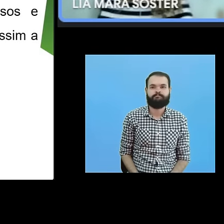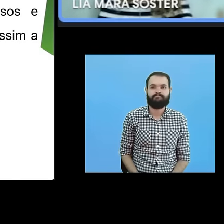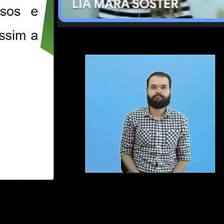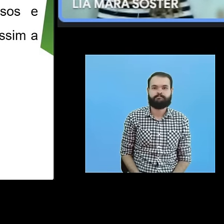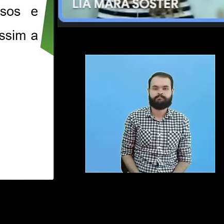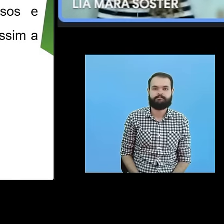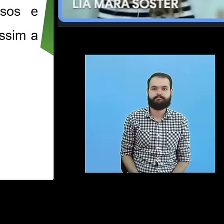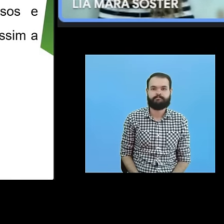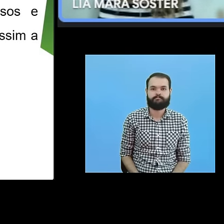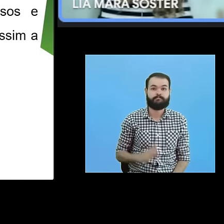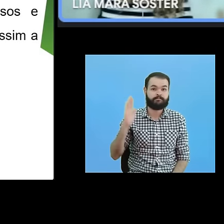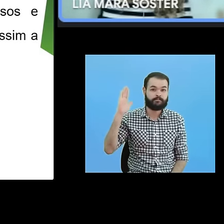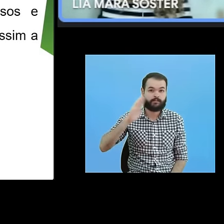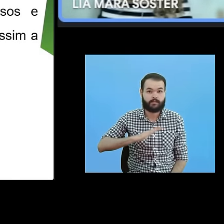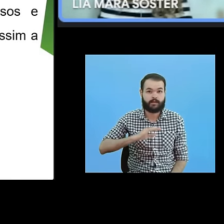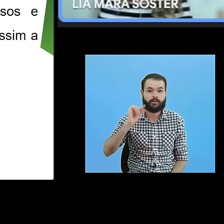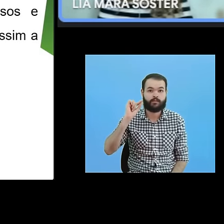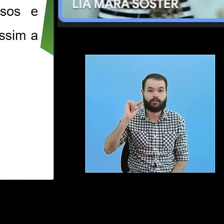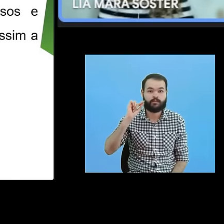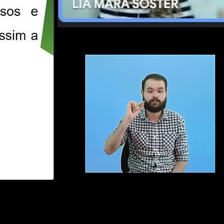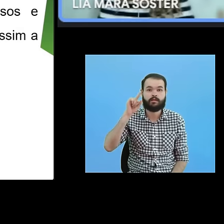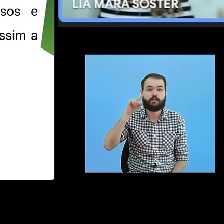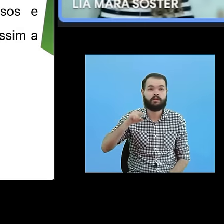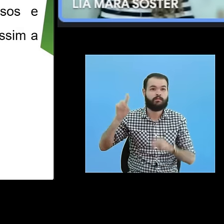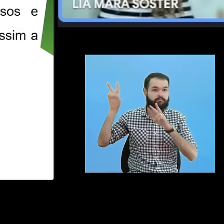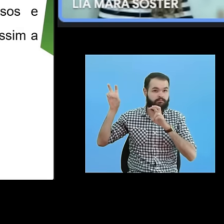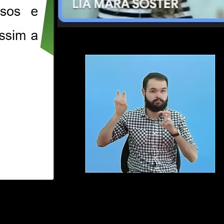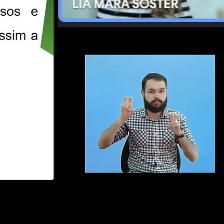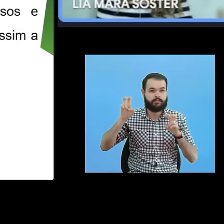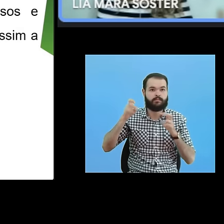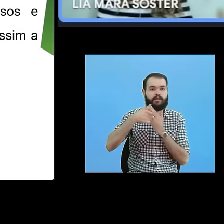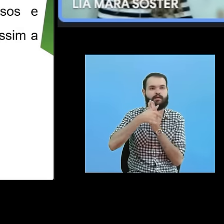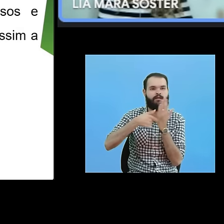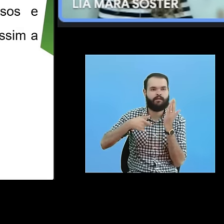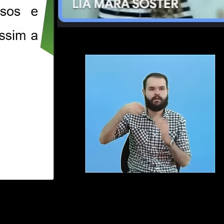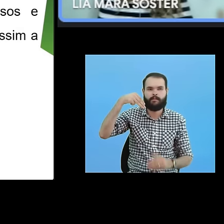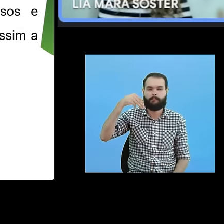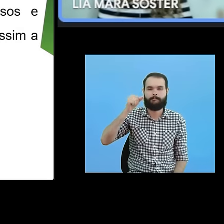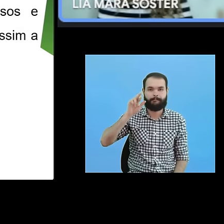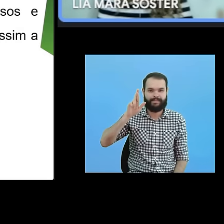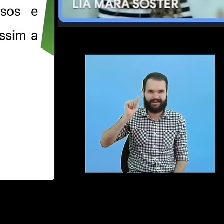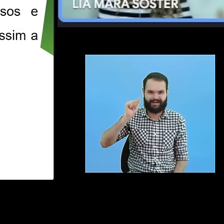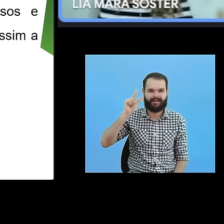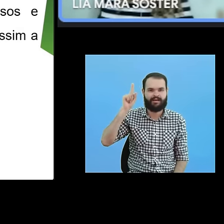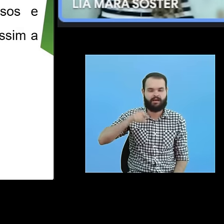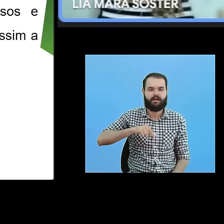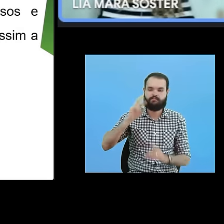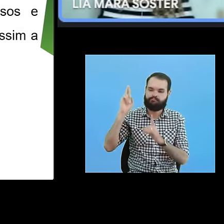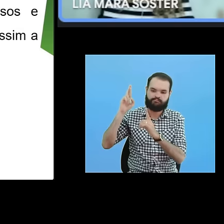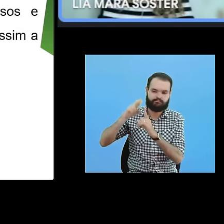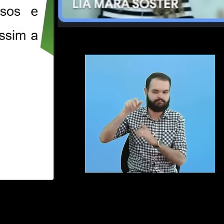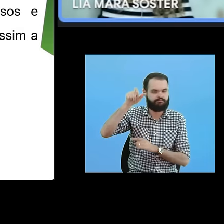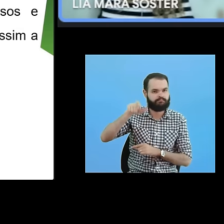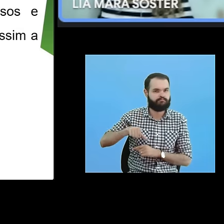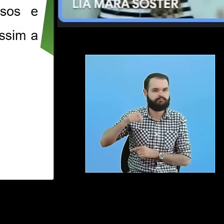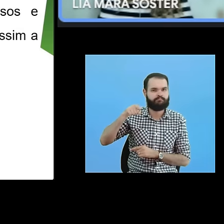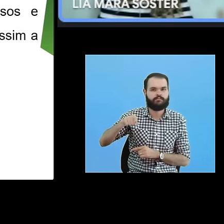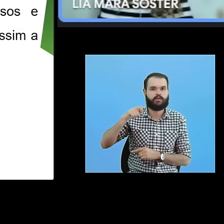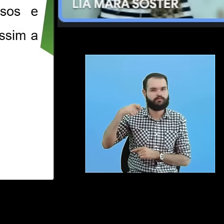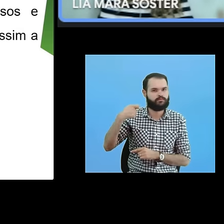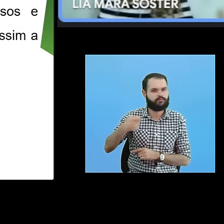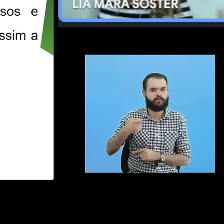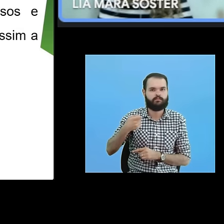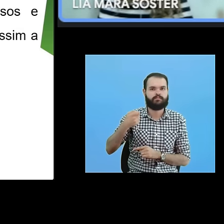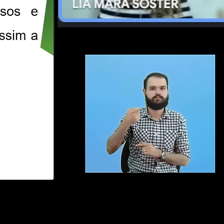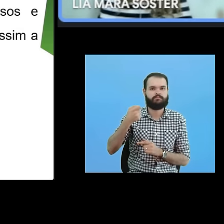Aqui eu trago uma citação da Mara, né, que ela é uma referência, né, em relação ao